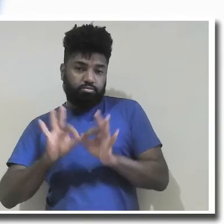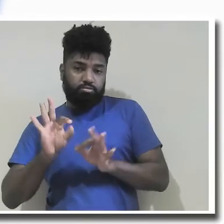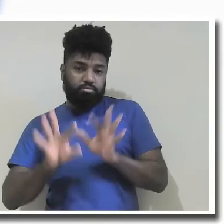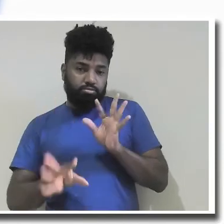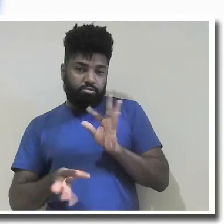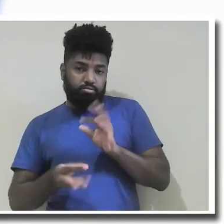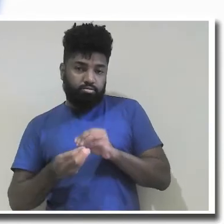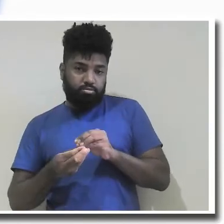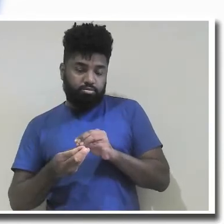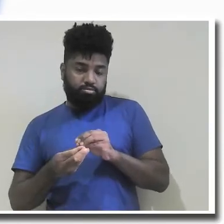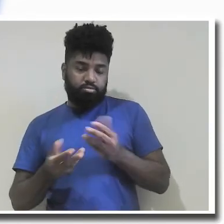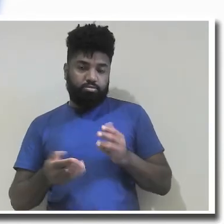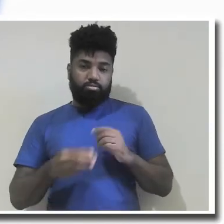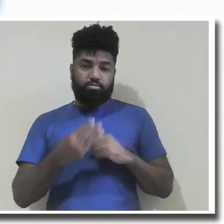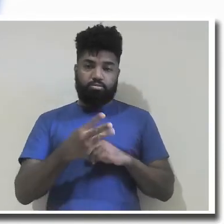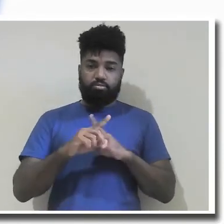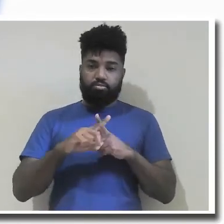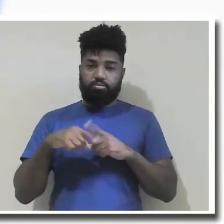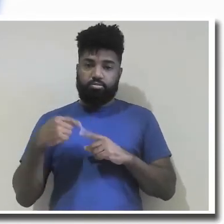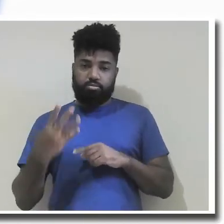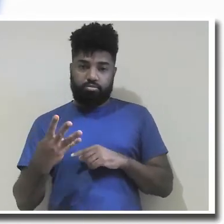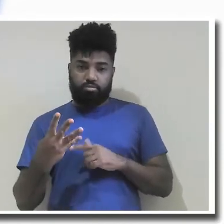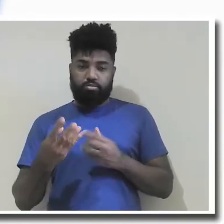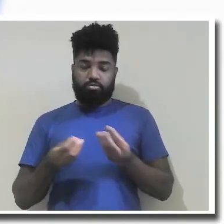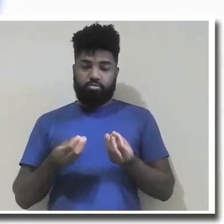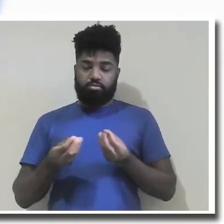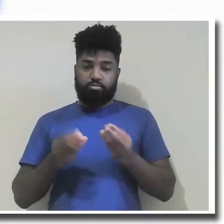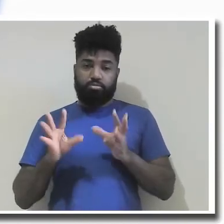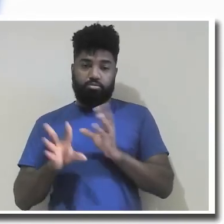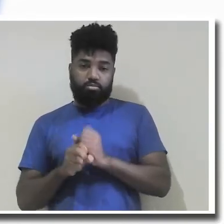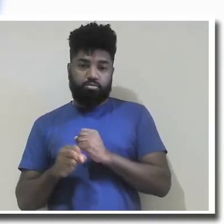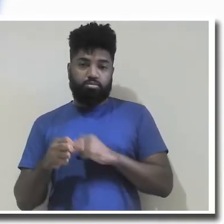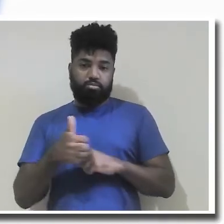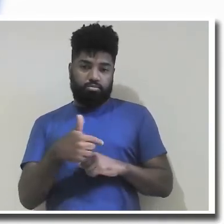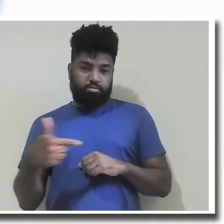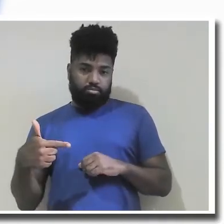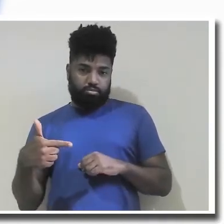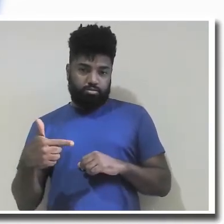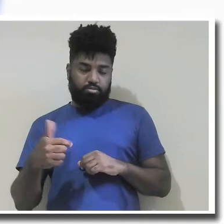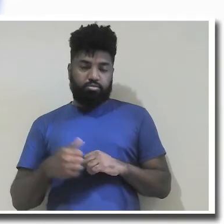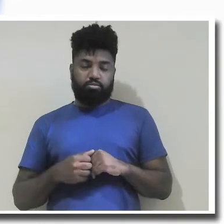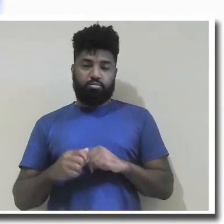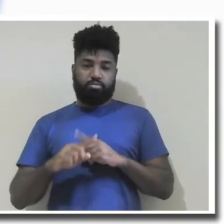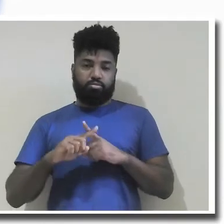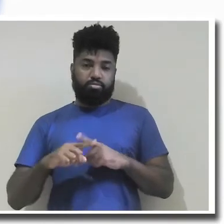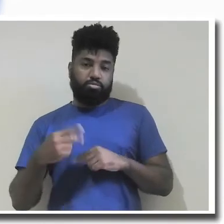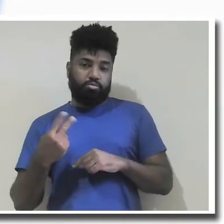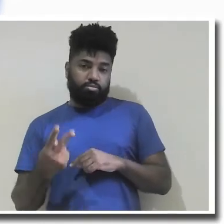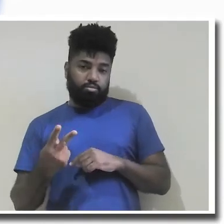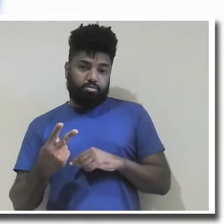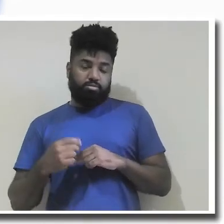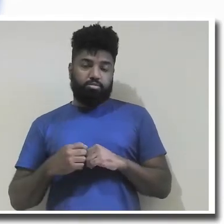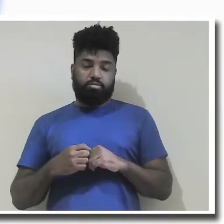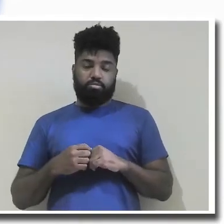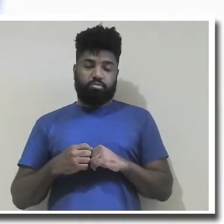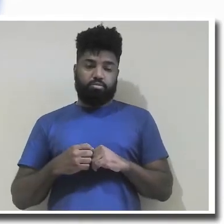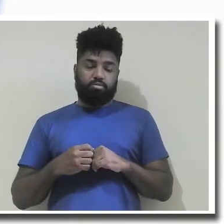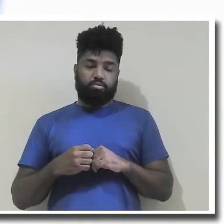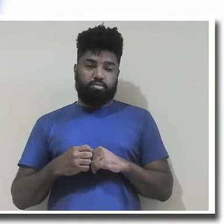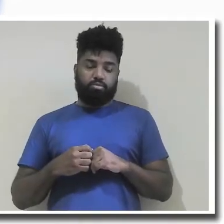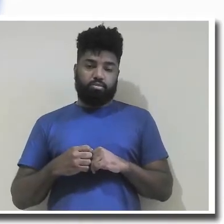primeiro. Então, 3 vezes 4, 12 vezes 2,